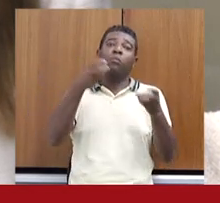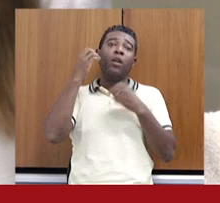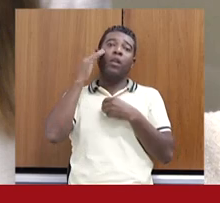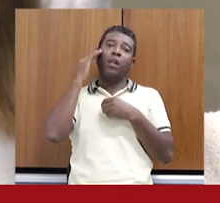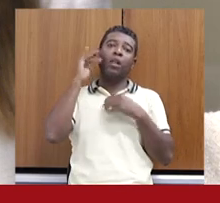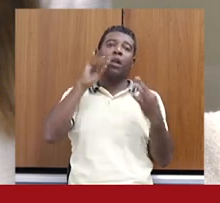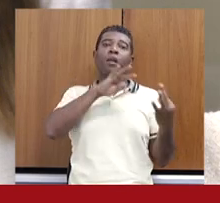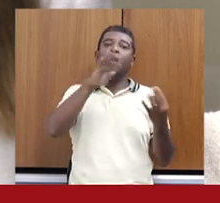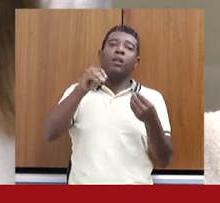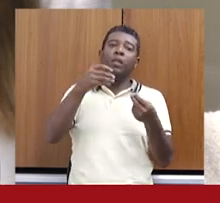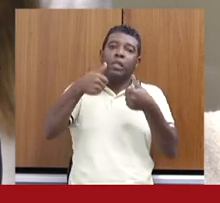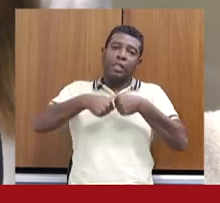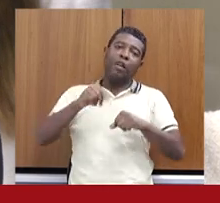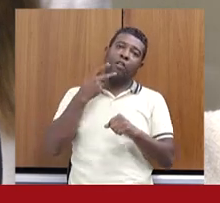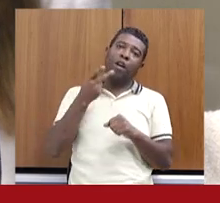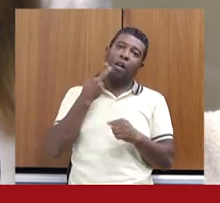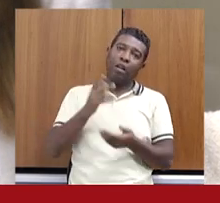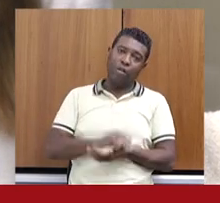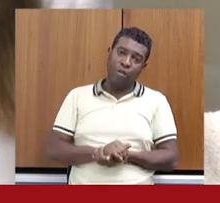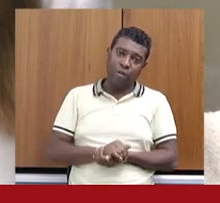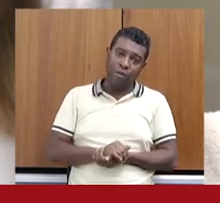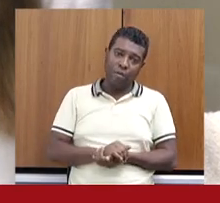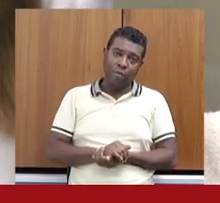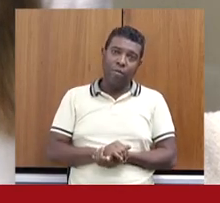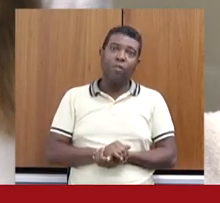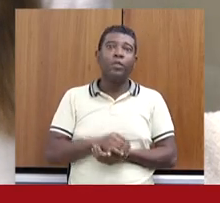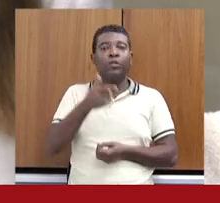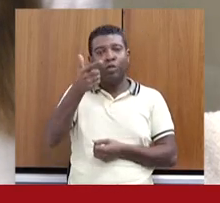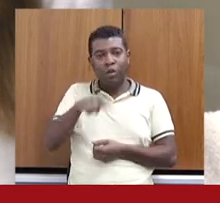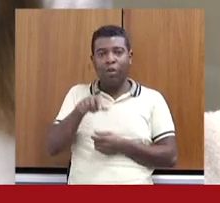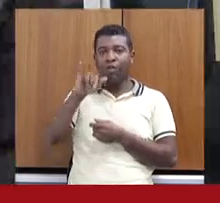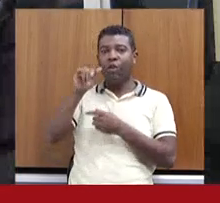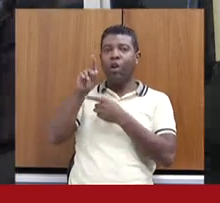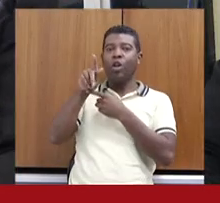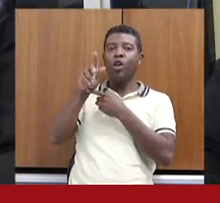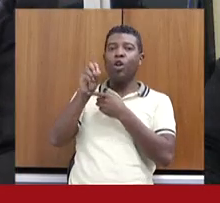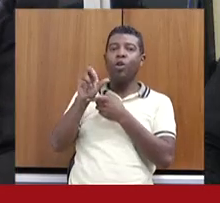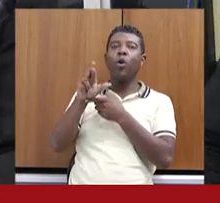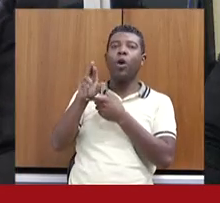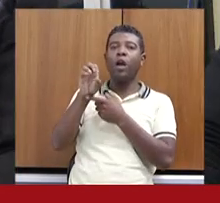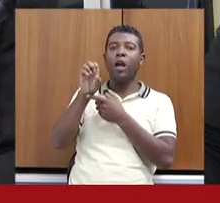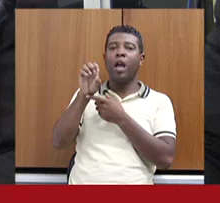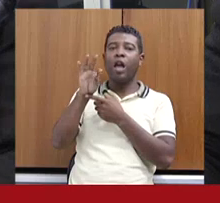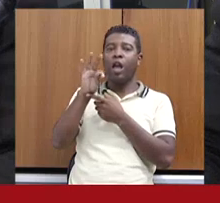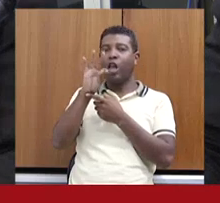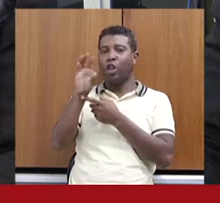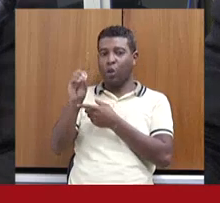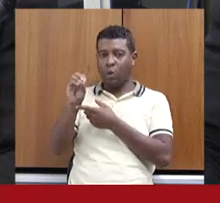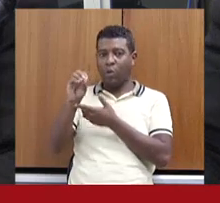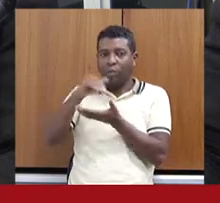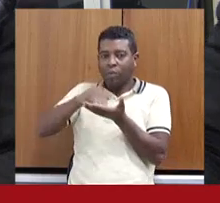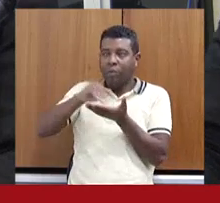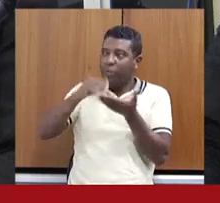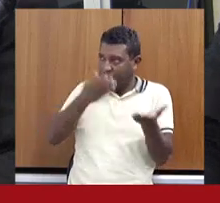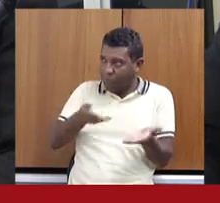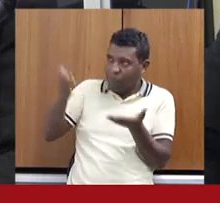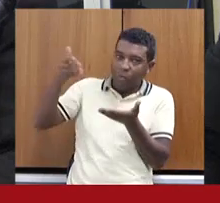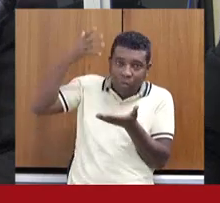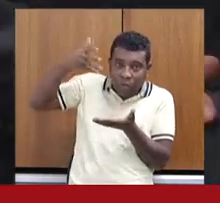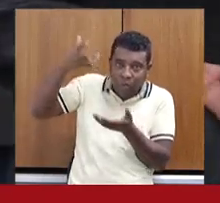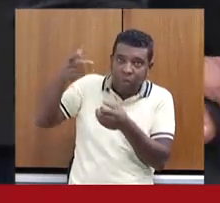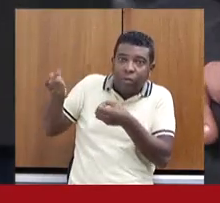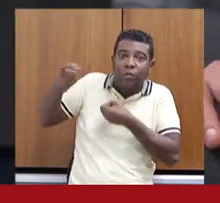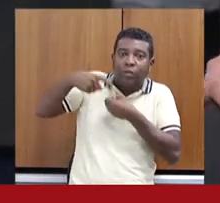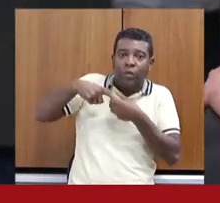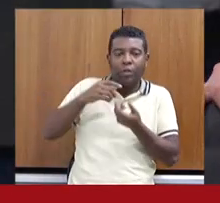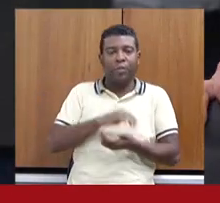pedido. Com a palavra, novamente, o secretário Igor Eto. Muito obrigado, presidente. Bom, então, seguindo a nossa